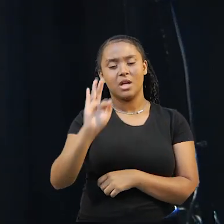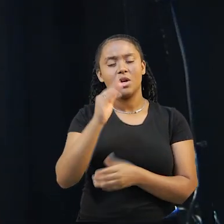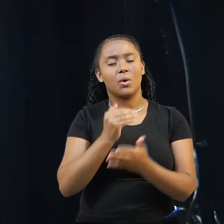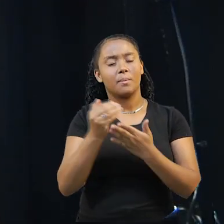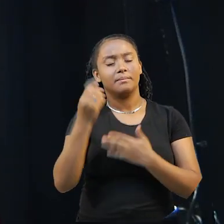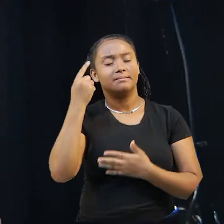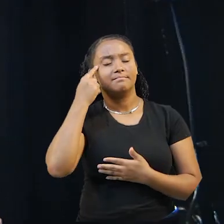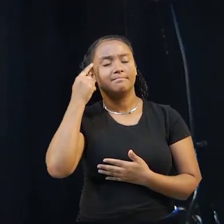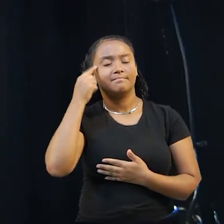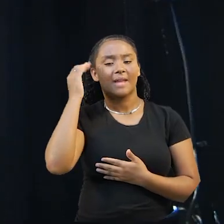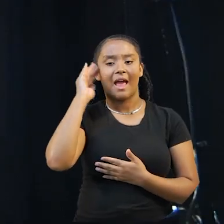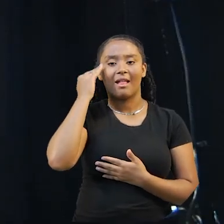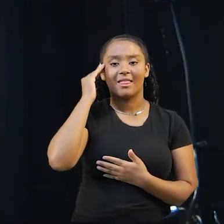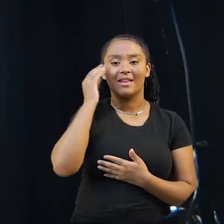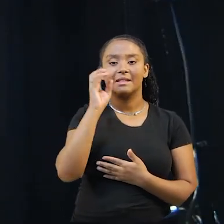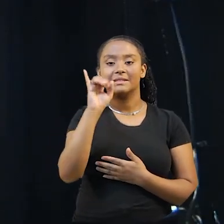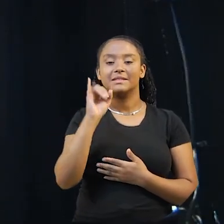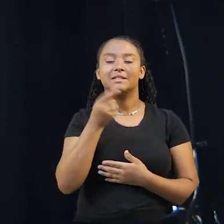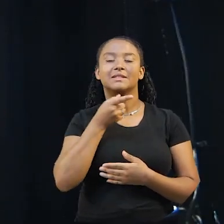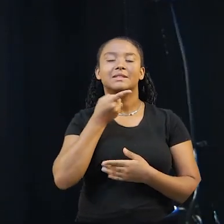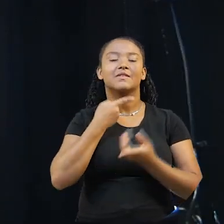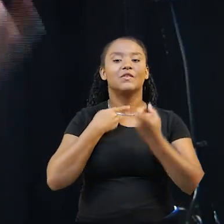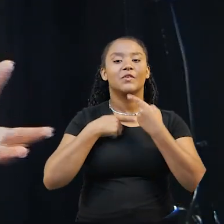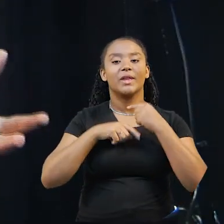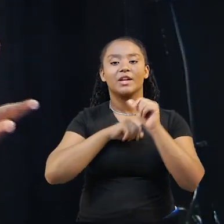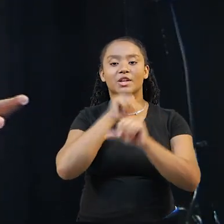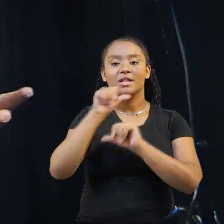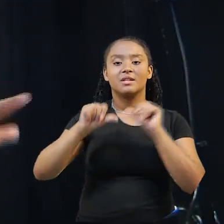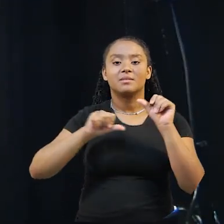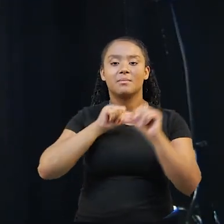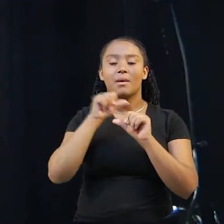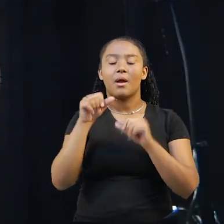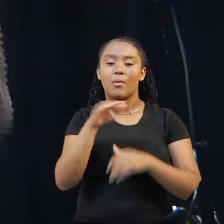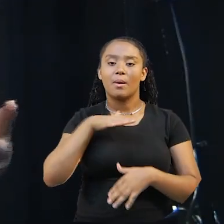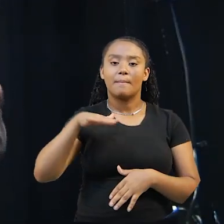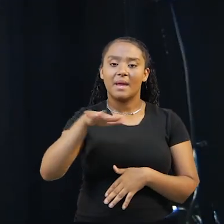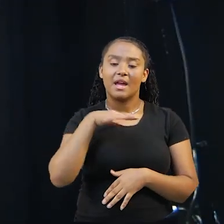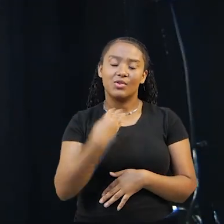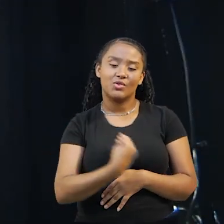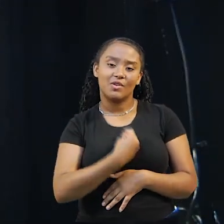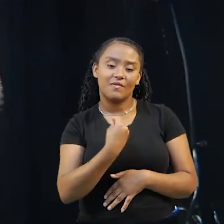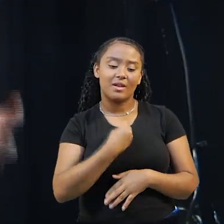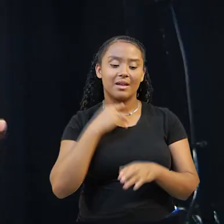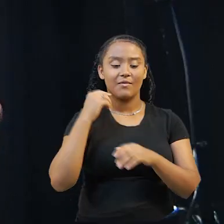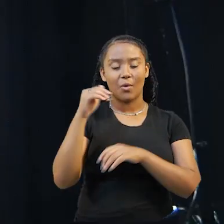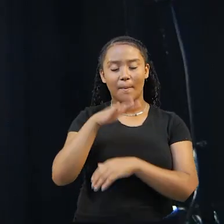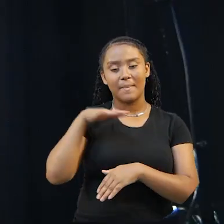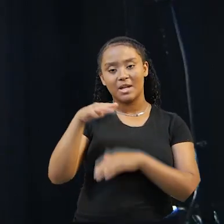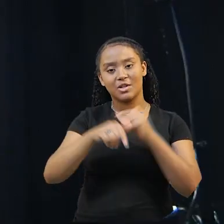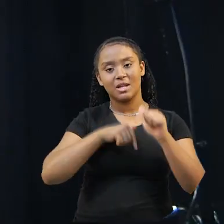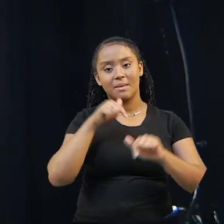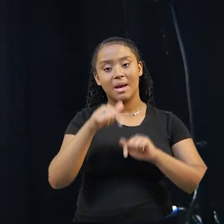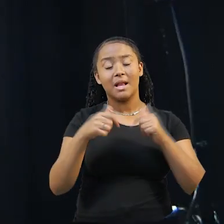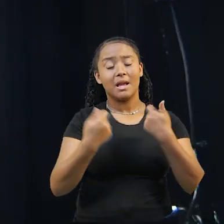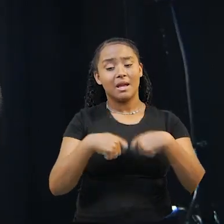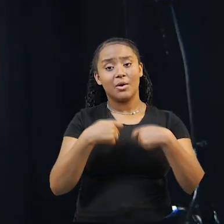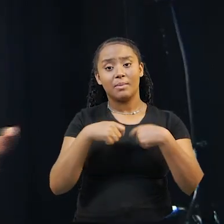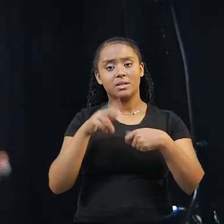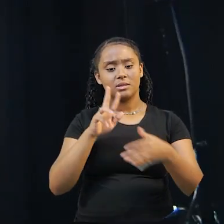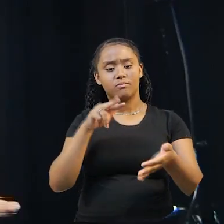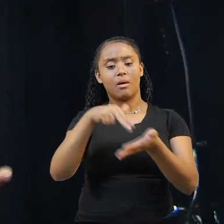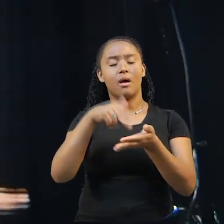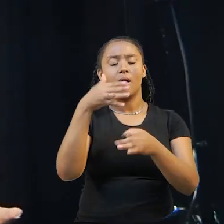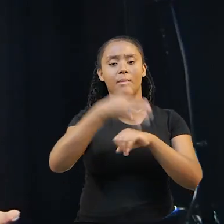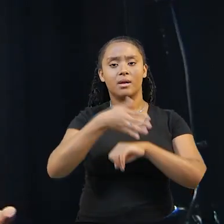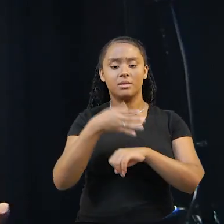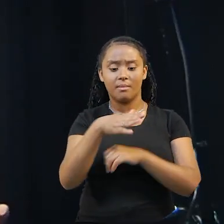comecei a entender que se a gente quiser transformar o ambiente que a gente trabalha, que a gente vive, né, a gente